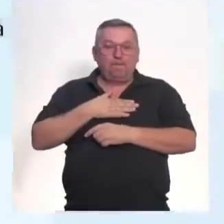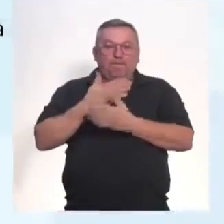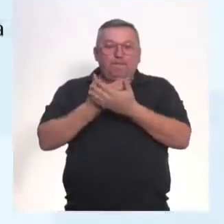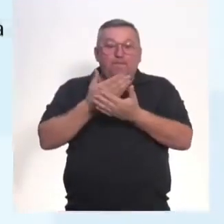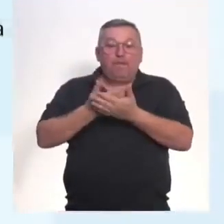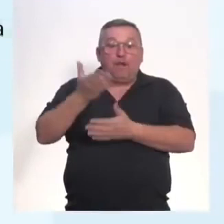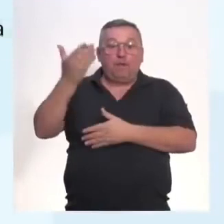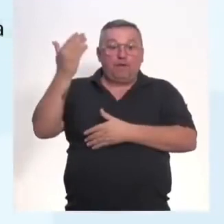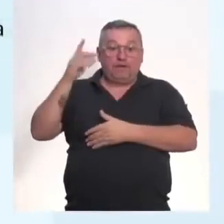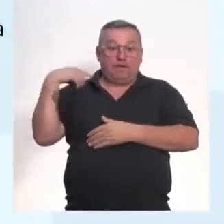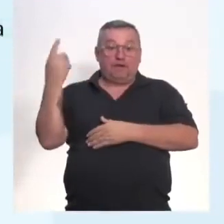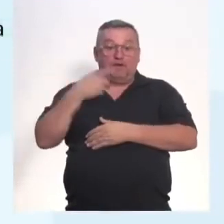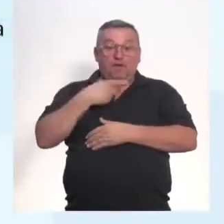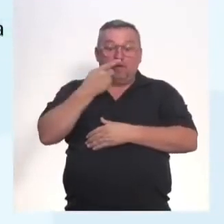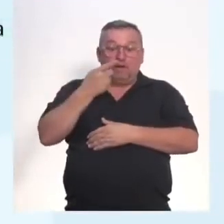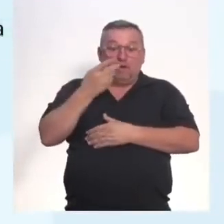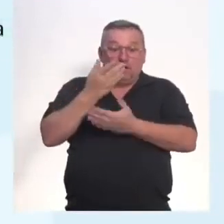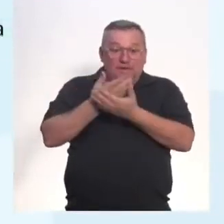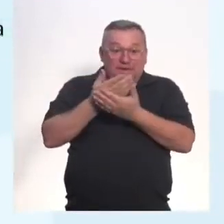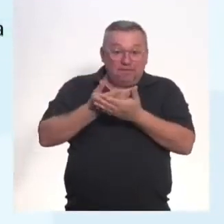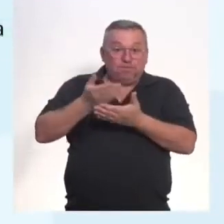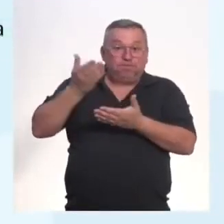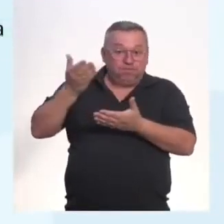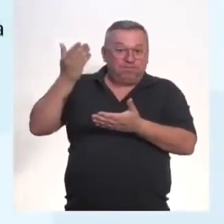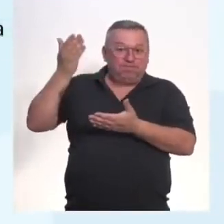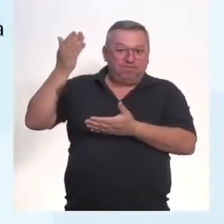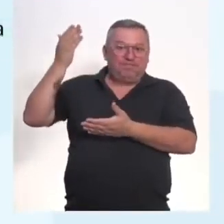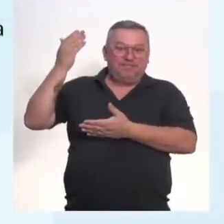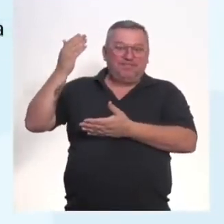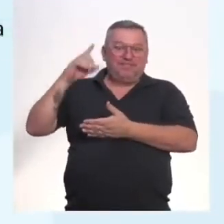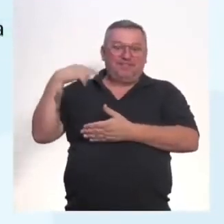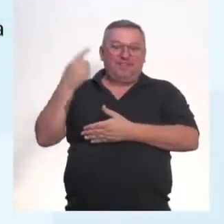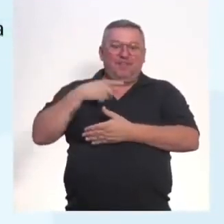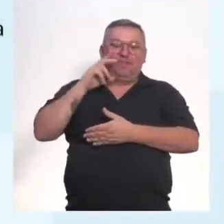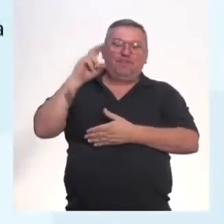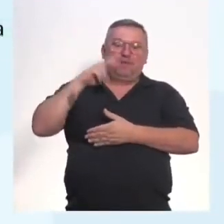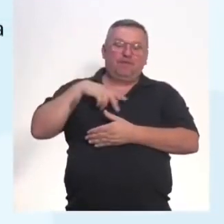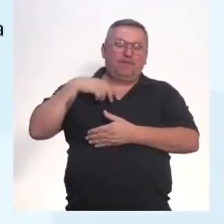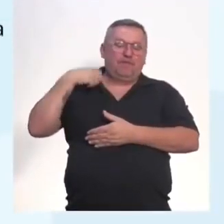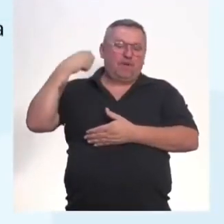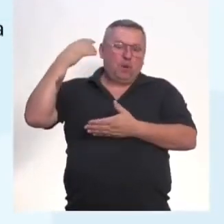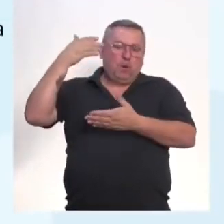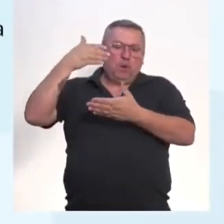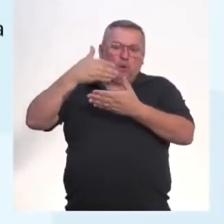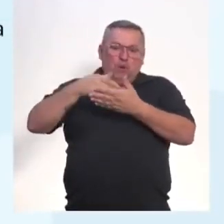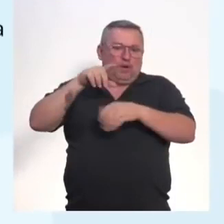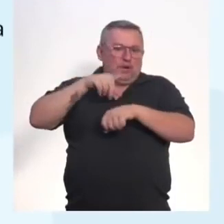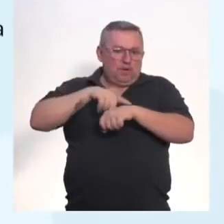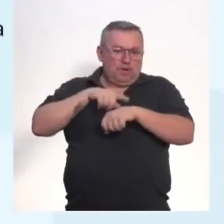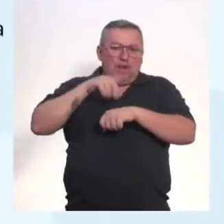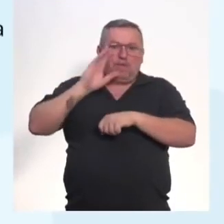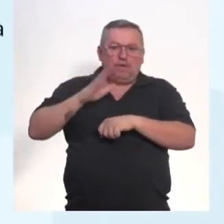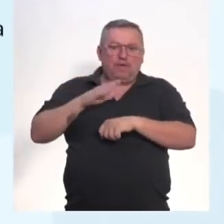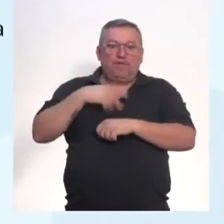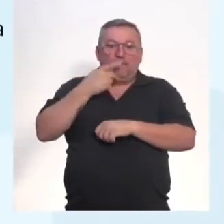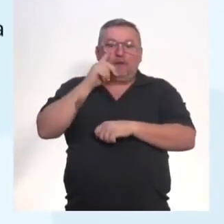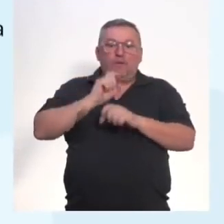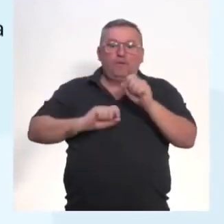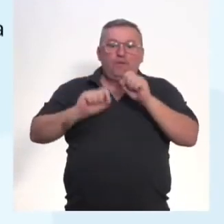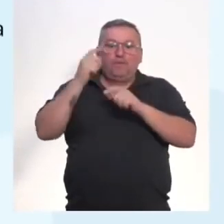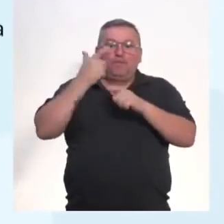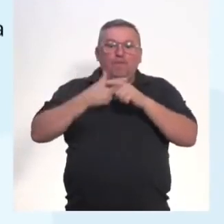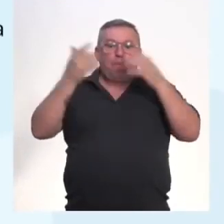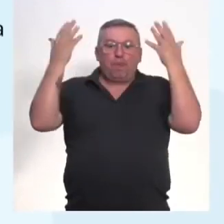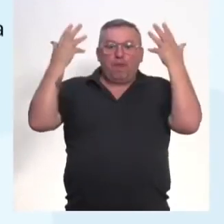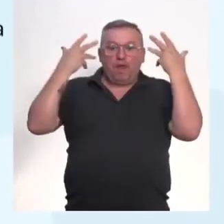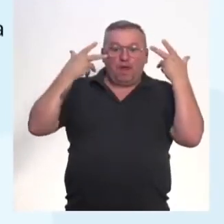aula passada, e na verdade nas aulas passadas, porque nós viemos falando desse assunto já faz um tempinho, falamos um pouco sobre